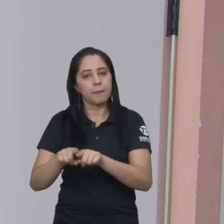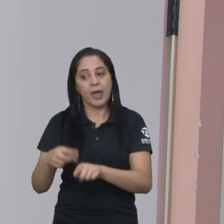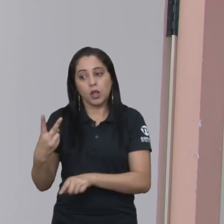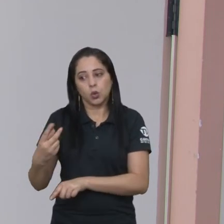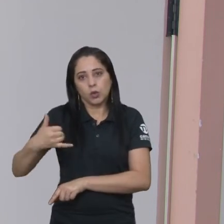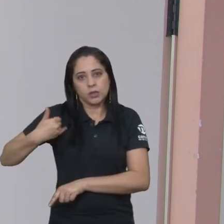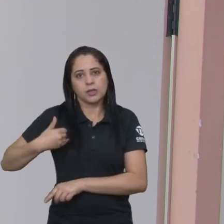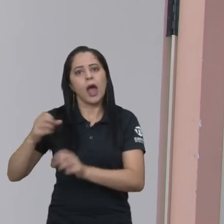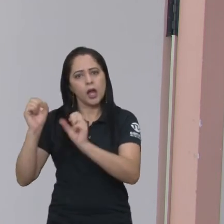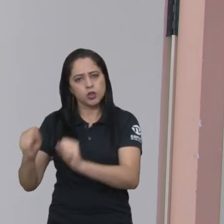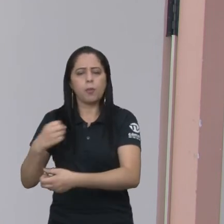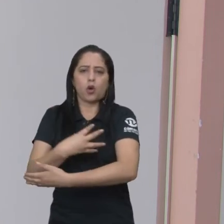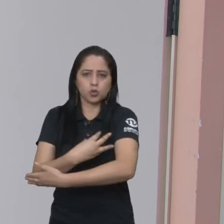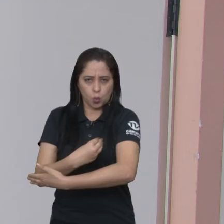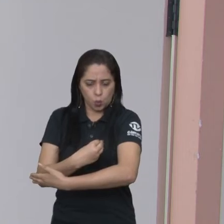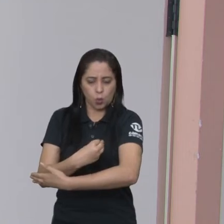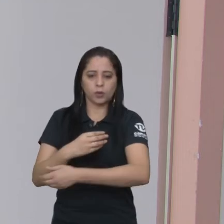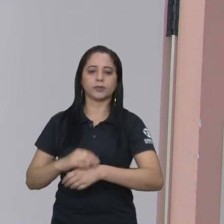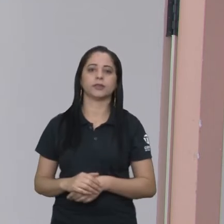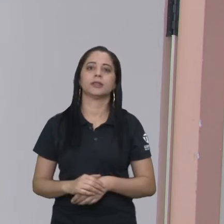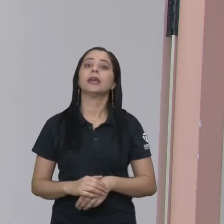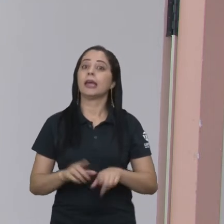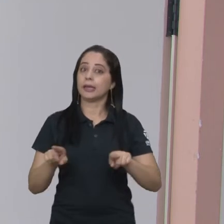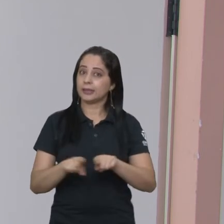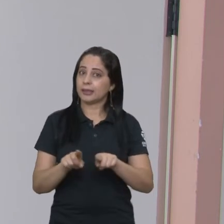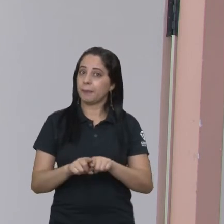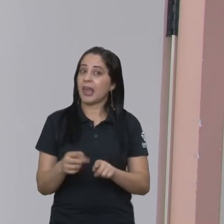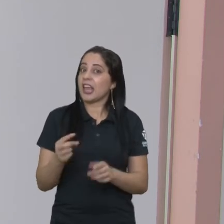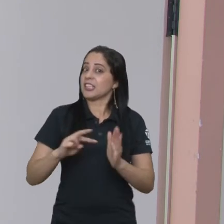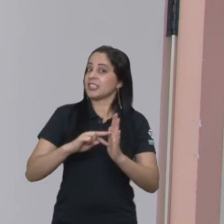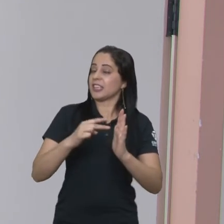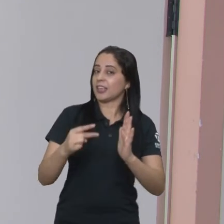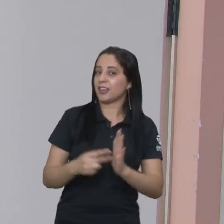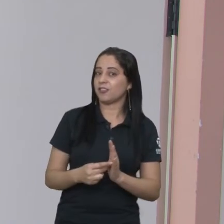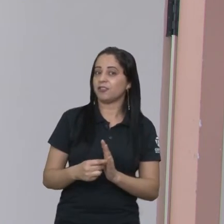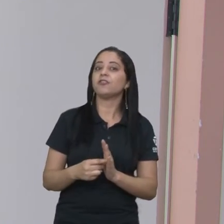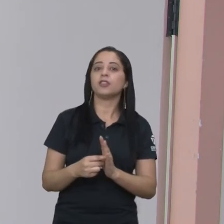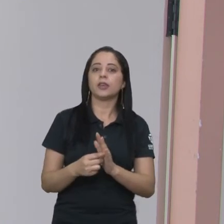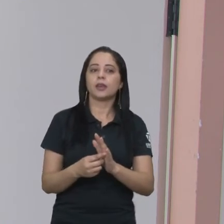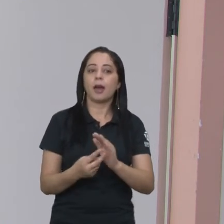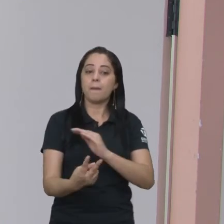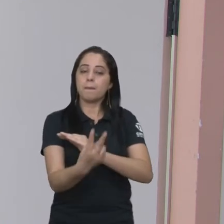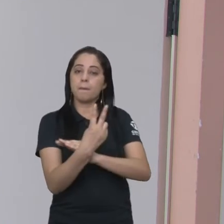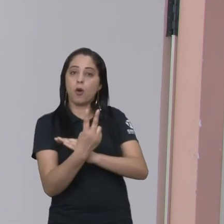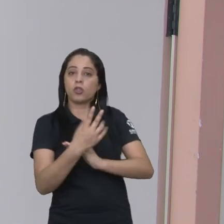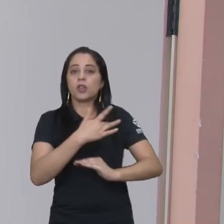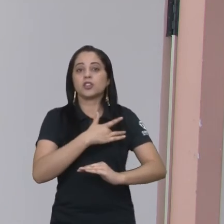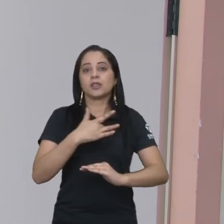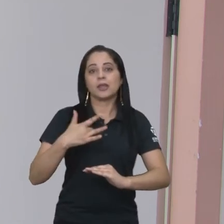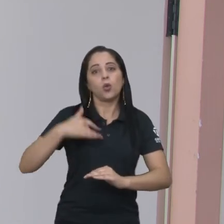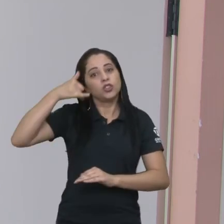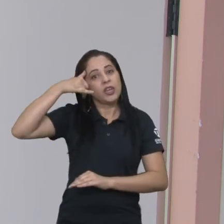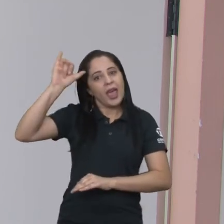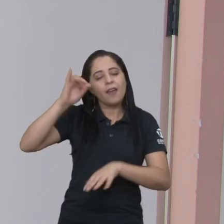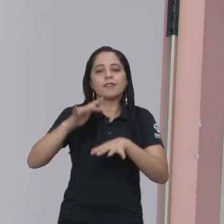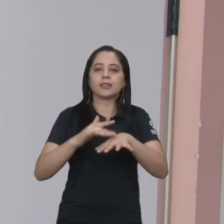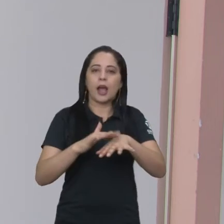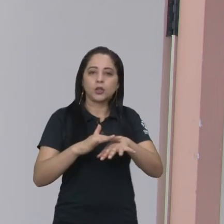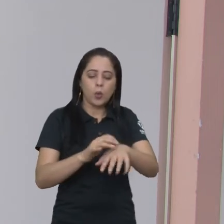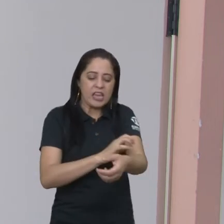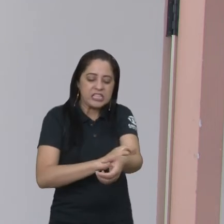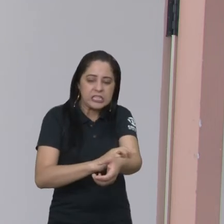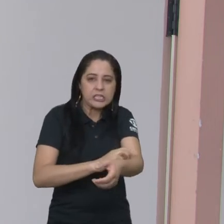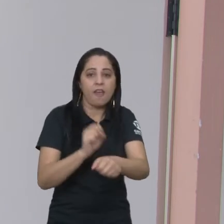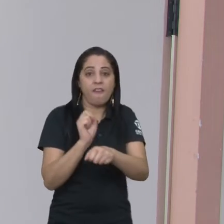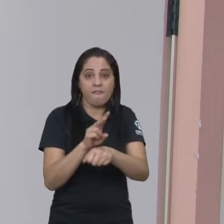mais. O aleitamento materno é também a forma mais econômica e eficaz de proteção às doenças, inclusive